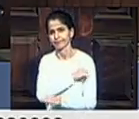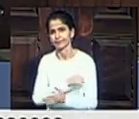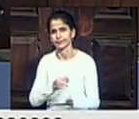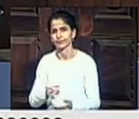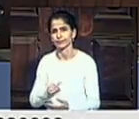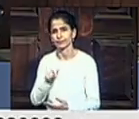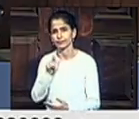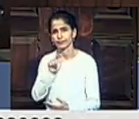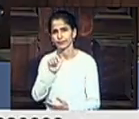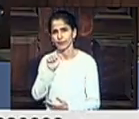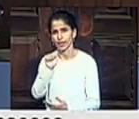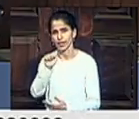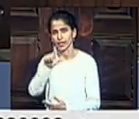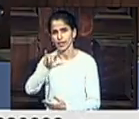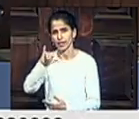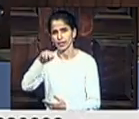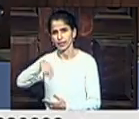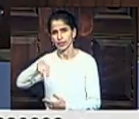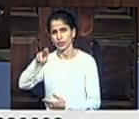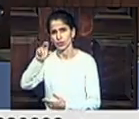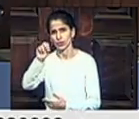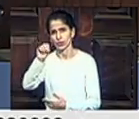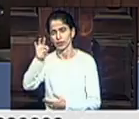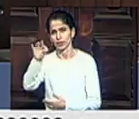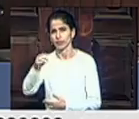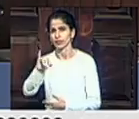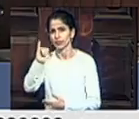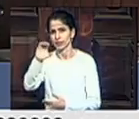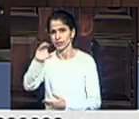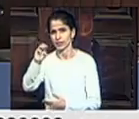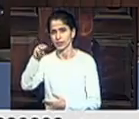A alíquota de ICMS